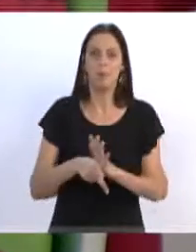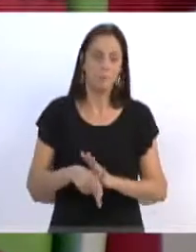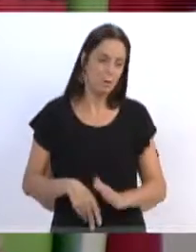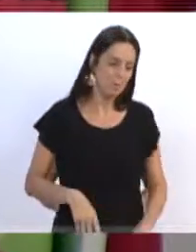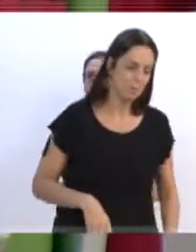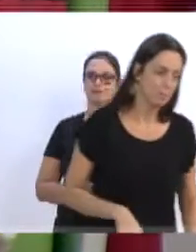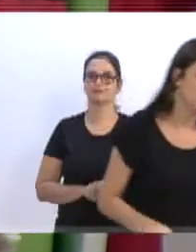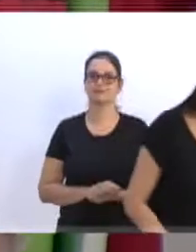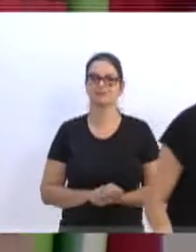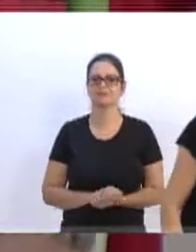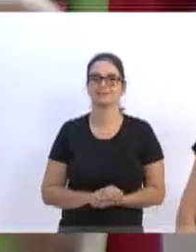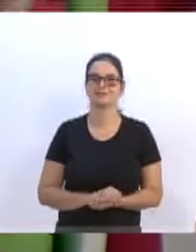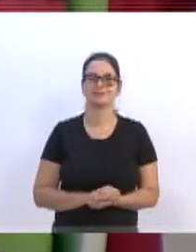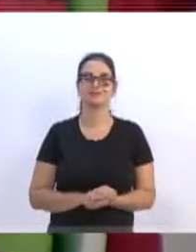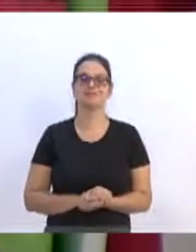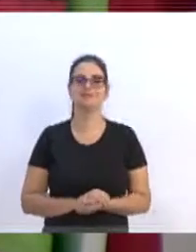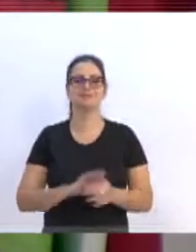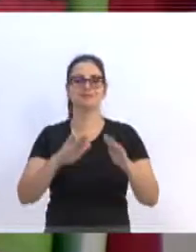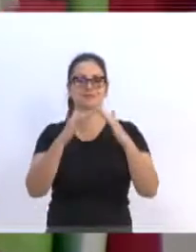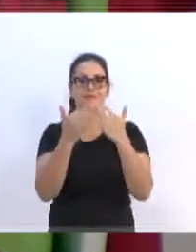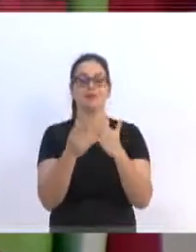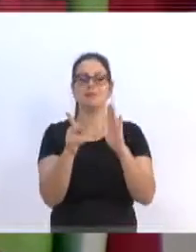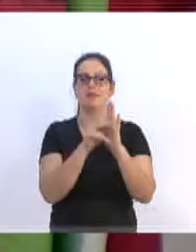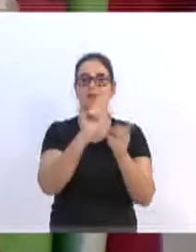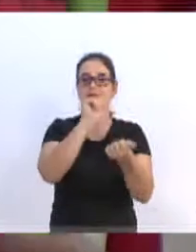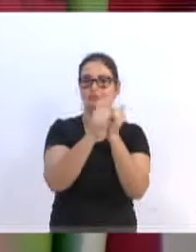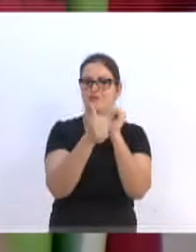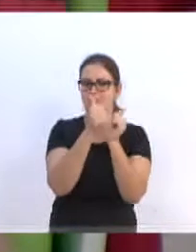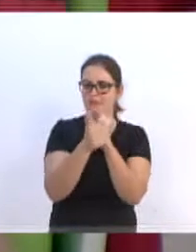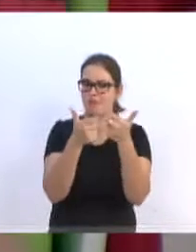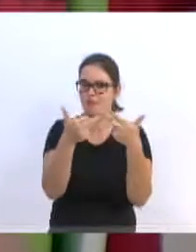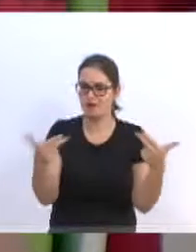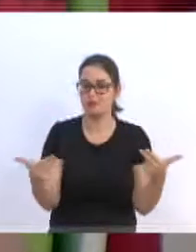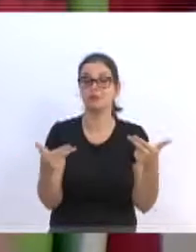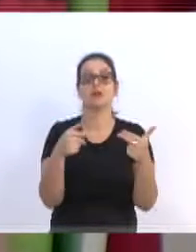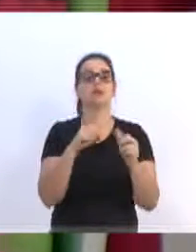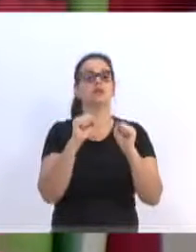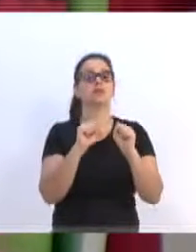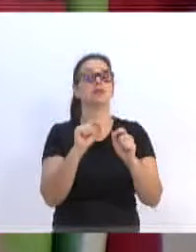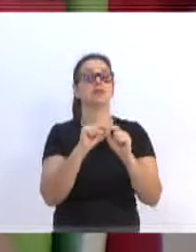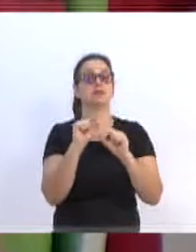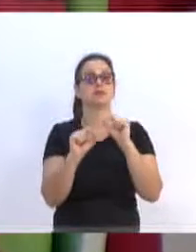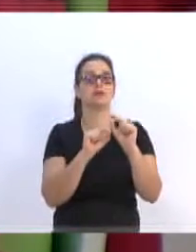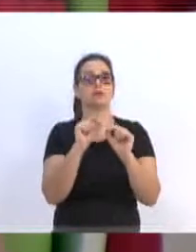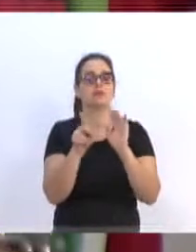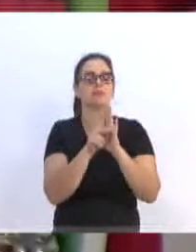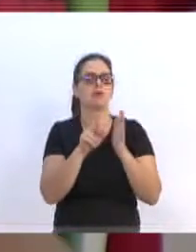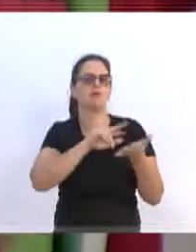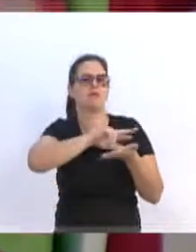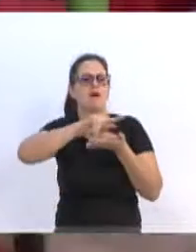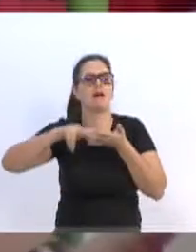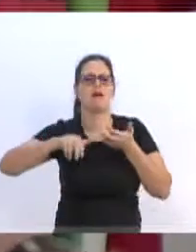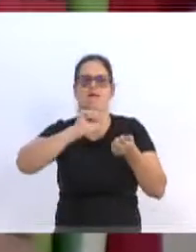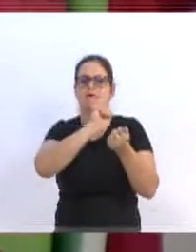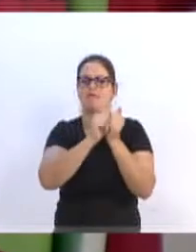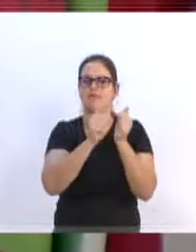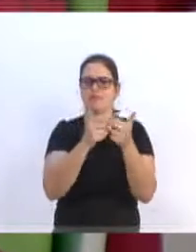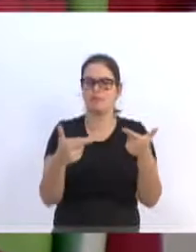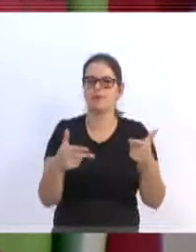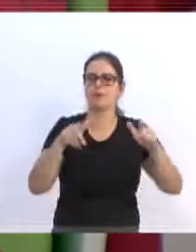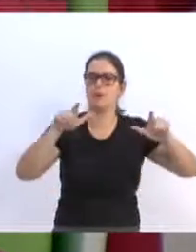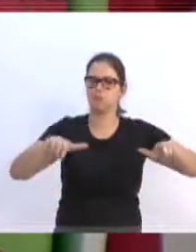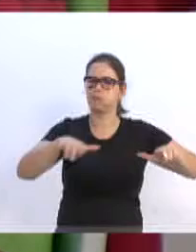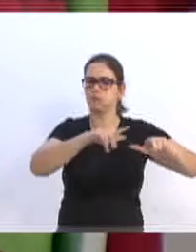sede esportiva ele colocou a uma sede esportiva na sede onde pode-se praticar vários tipos de esporte além de campo futebol